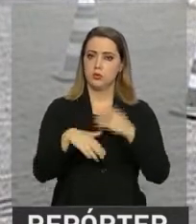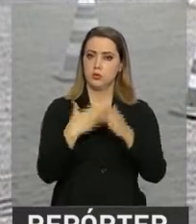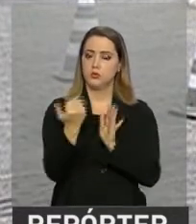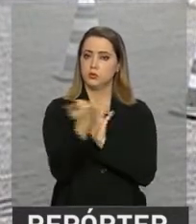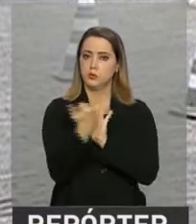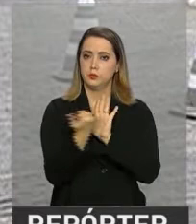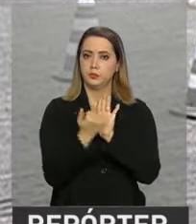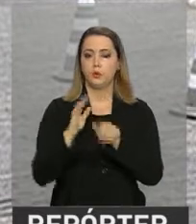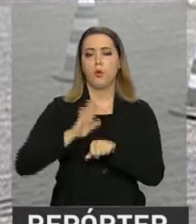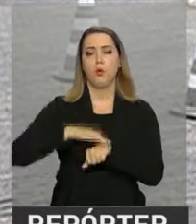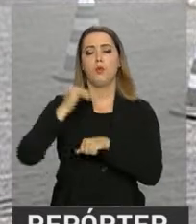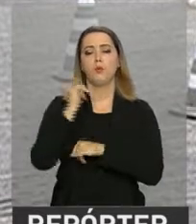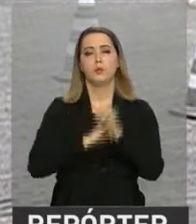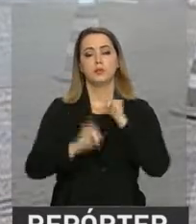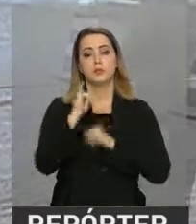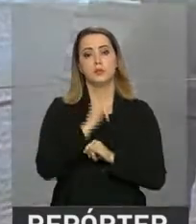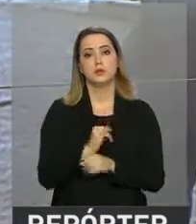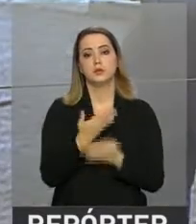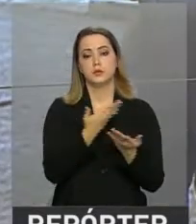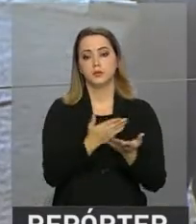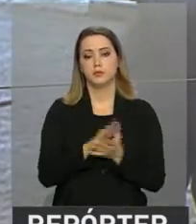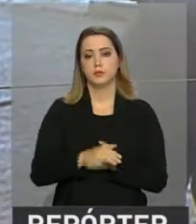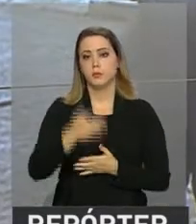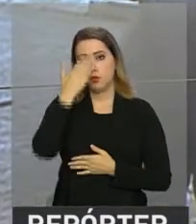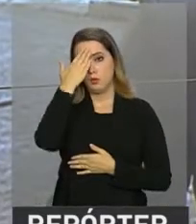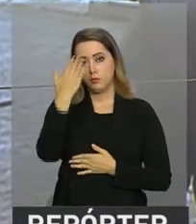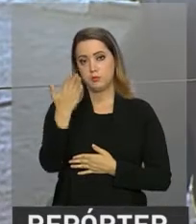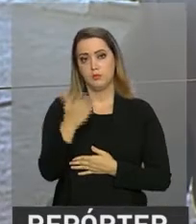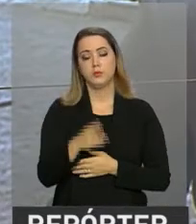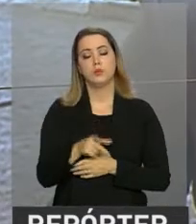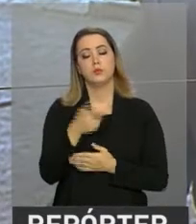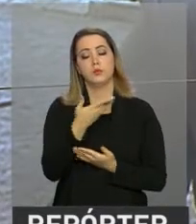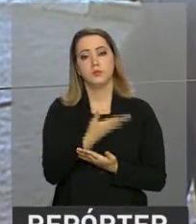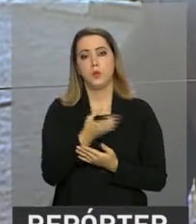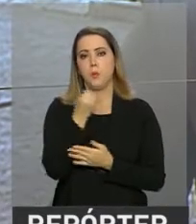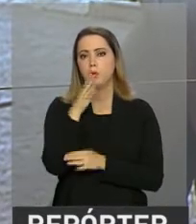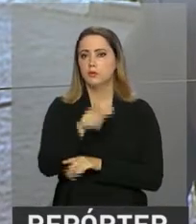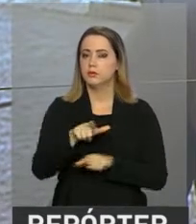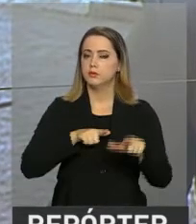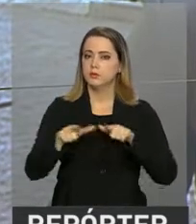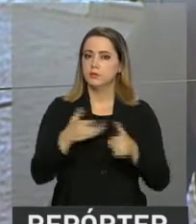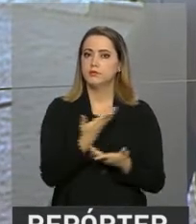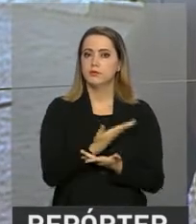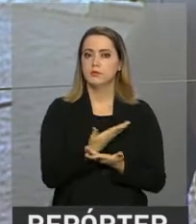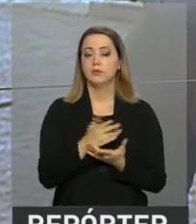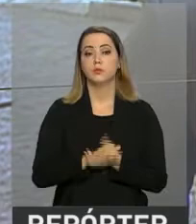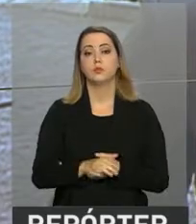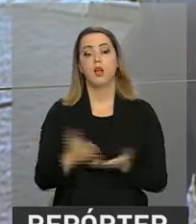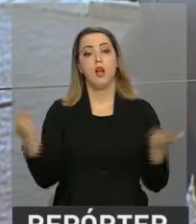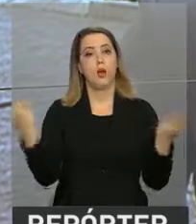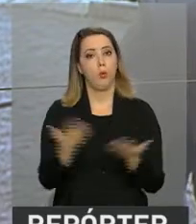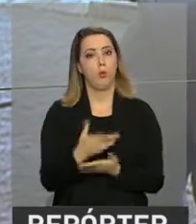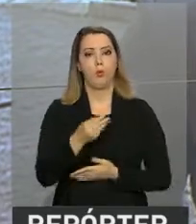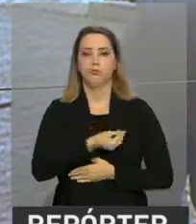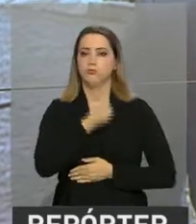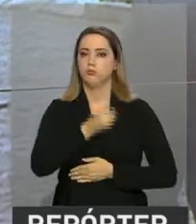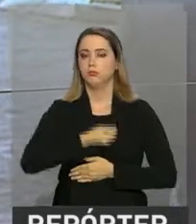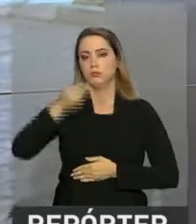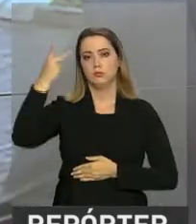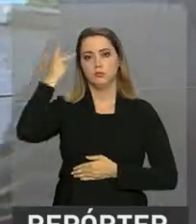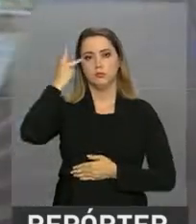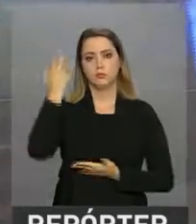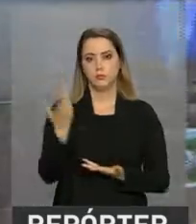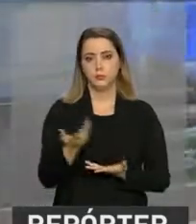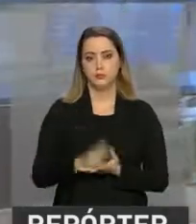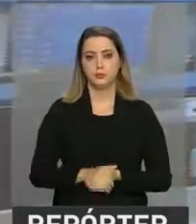com mais informações é com vocês é luz obrigado leonardo pelas informações bom trabalho pra você o meia falando ao vivo de são